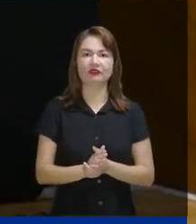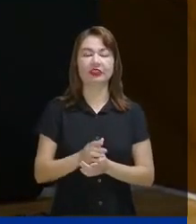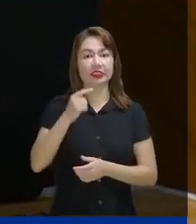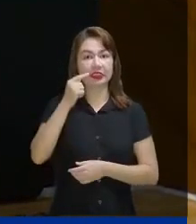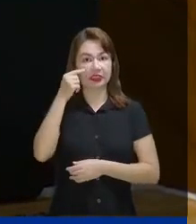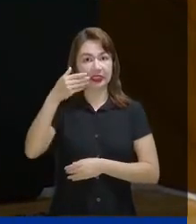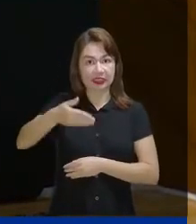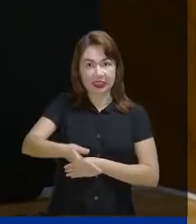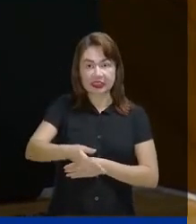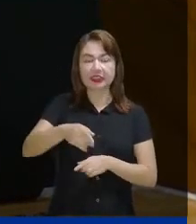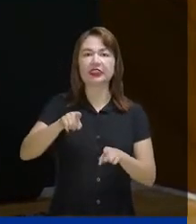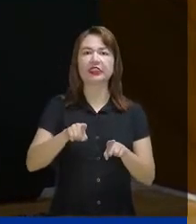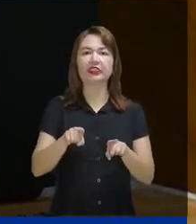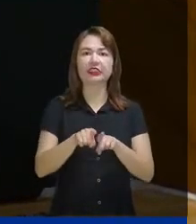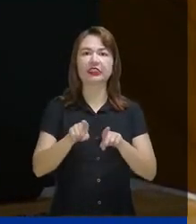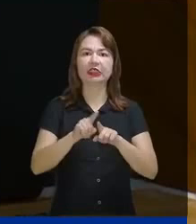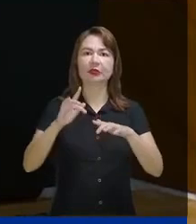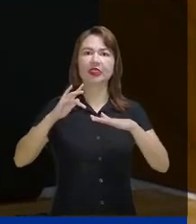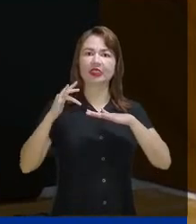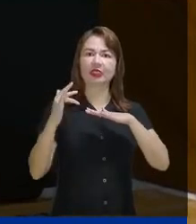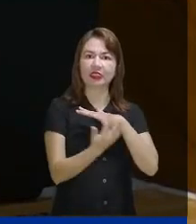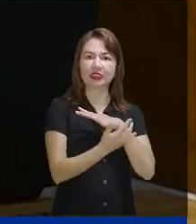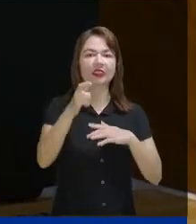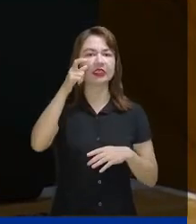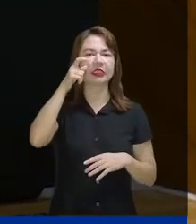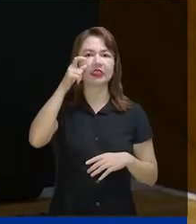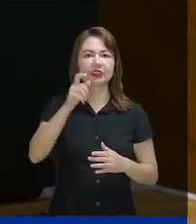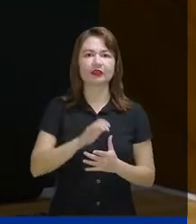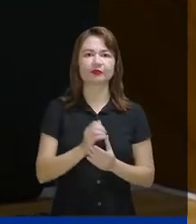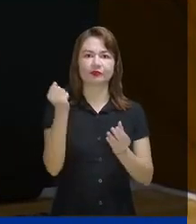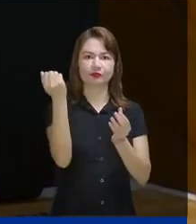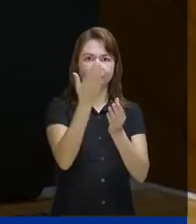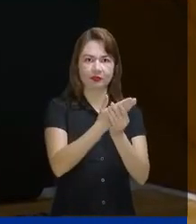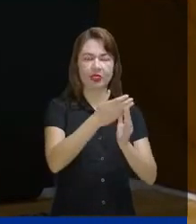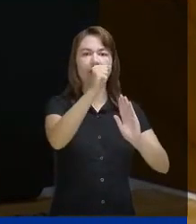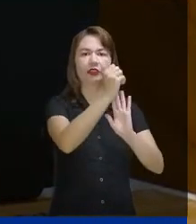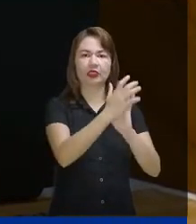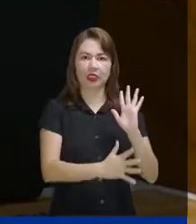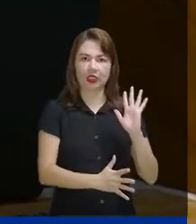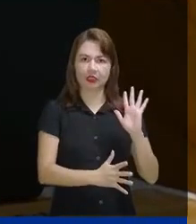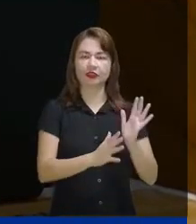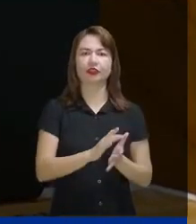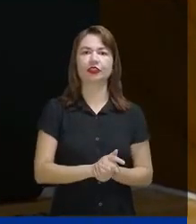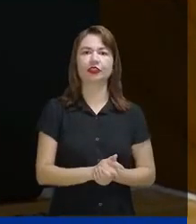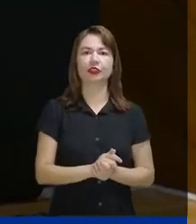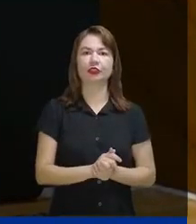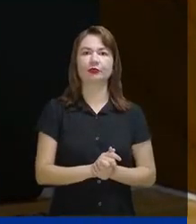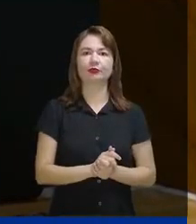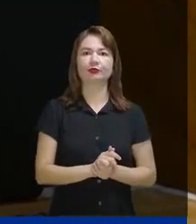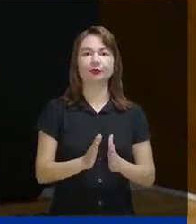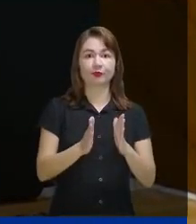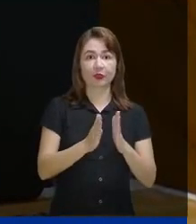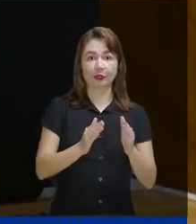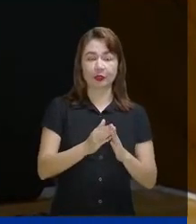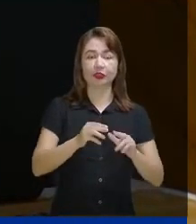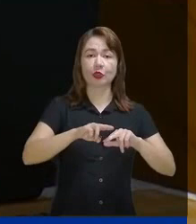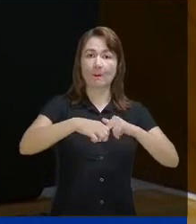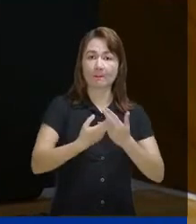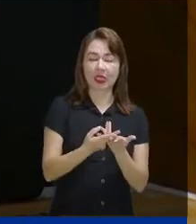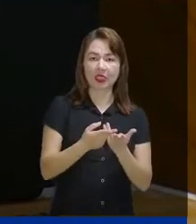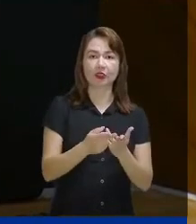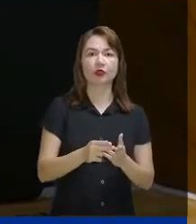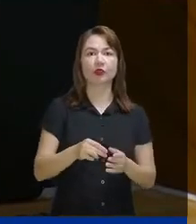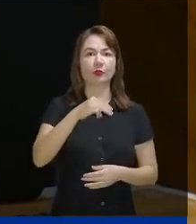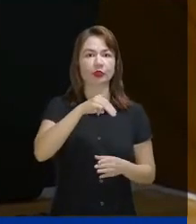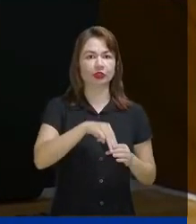desembargador Carmo Antônio. Trata-se de embargos de desembargador Carmo declaração Antônio, de pele opostos parda, pelo cabelos Ministério levemente Público grisalhos, quando usa o toga